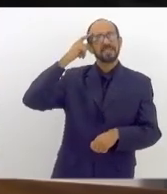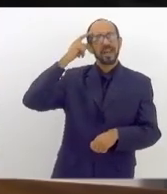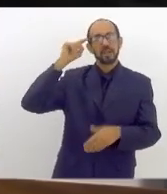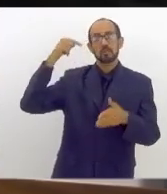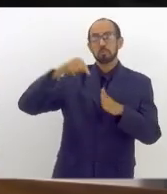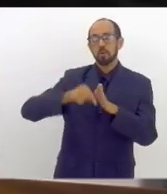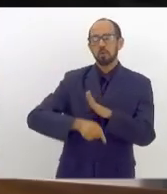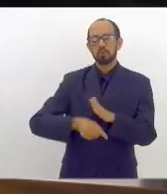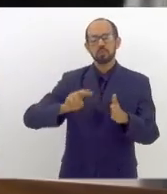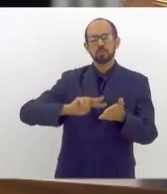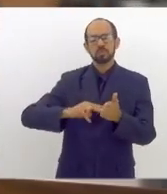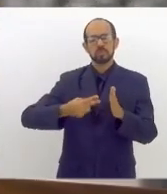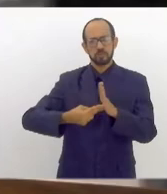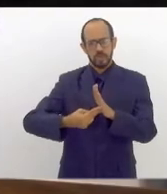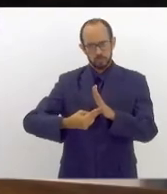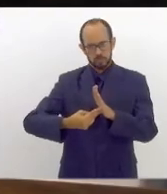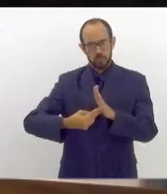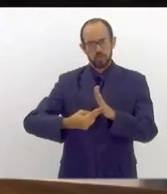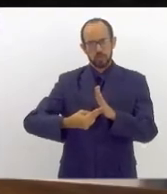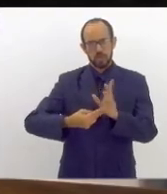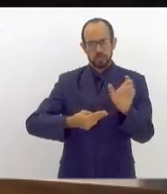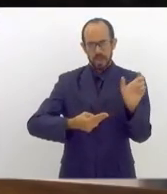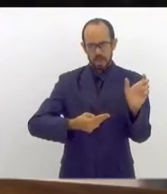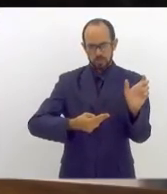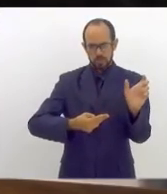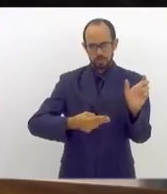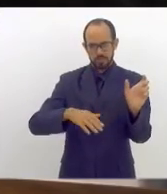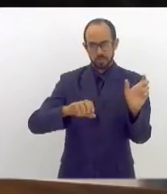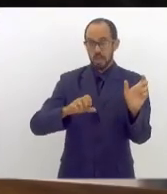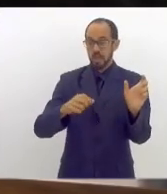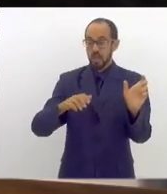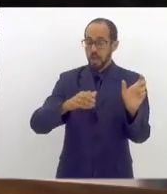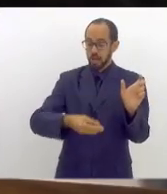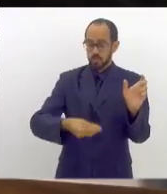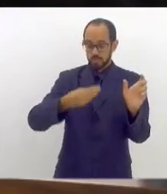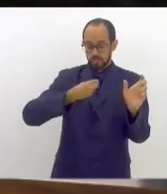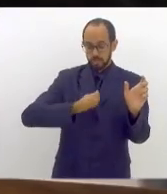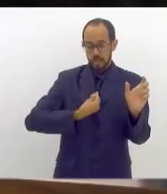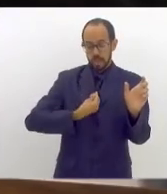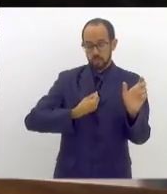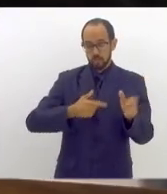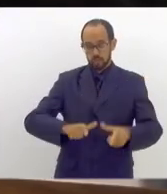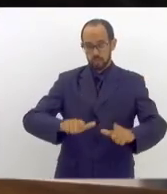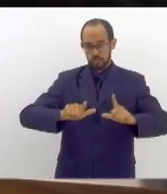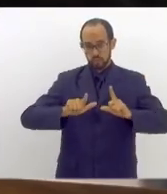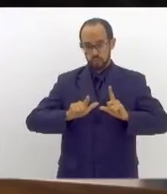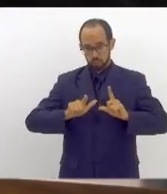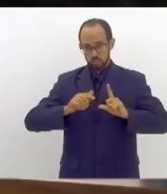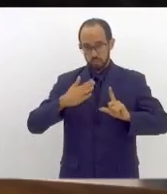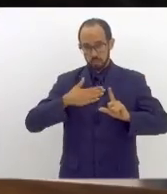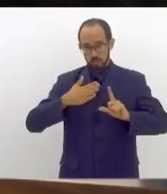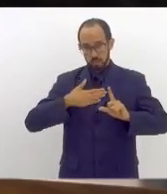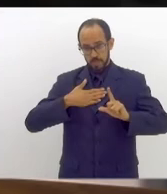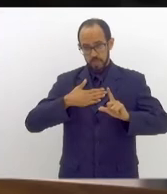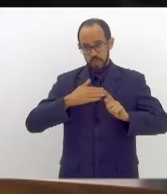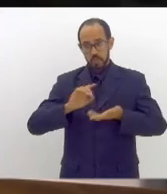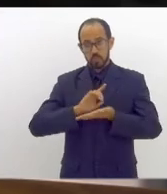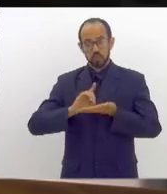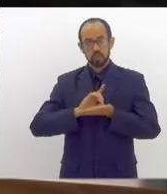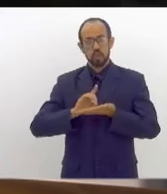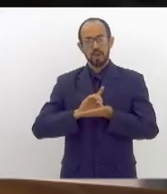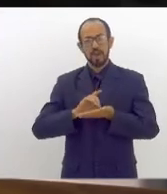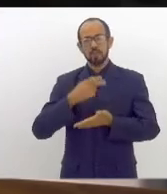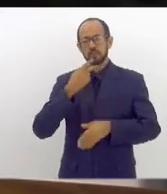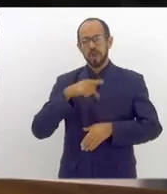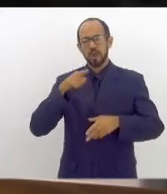do significado dela ao ser agraciado com este título benemérito que segundo os dicionários é aquele que